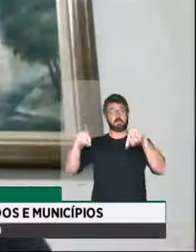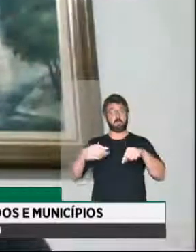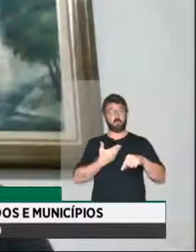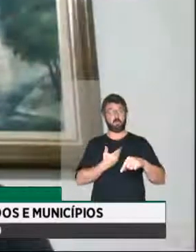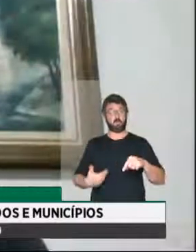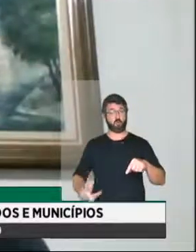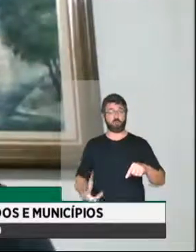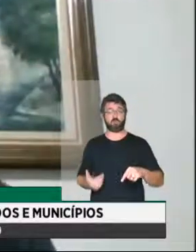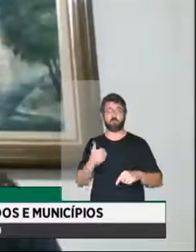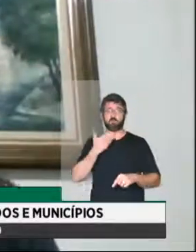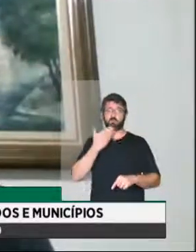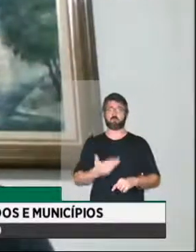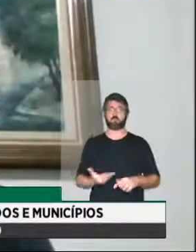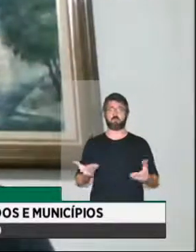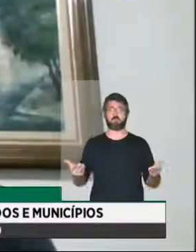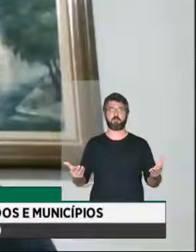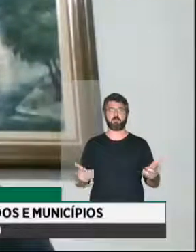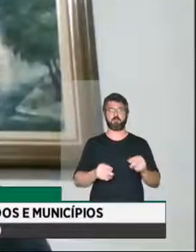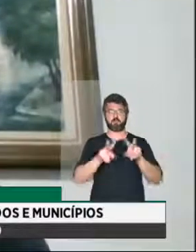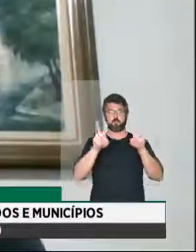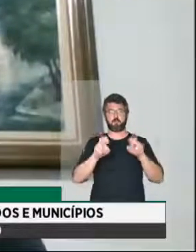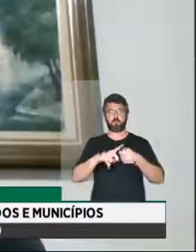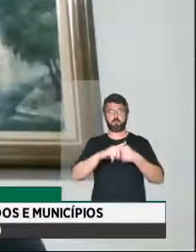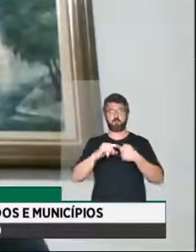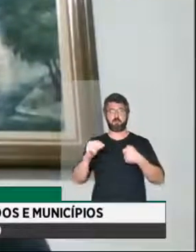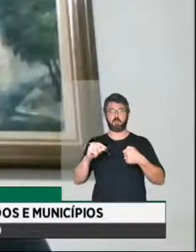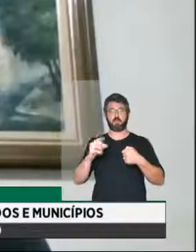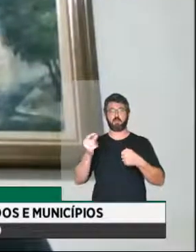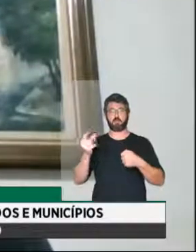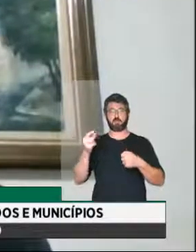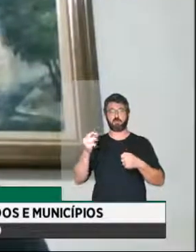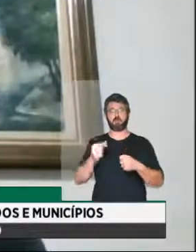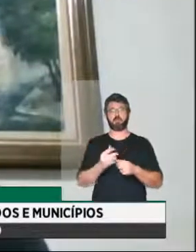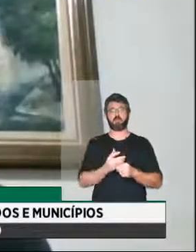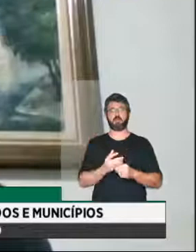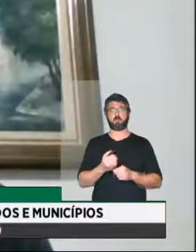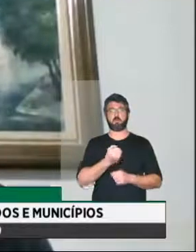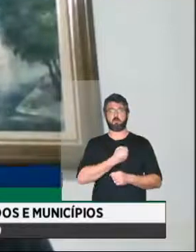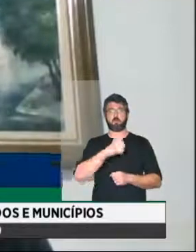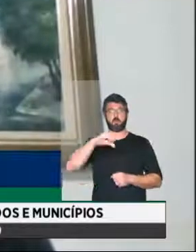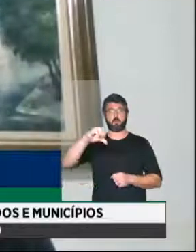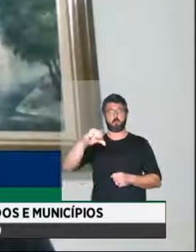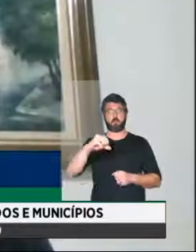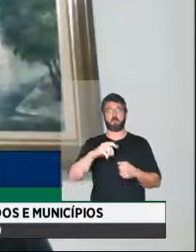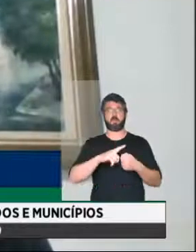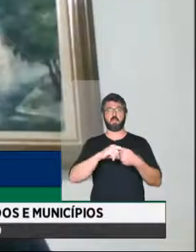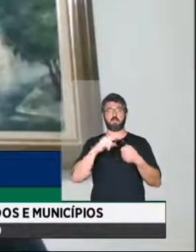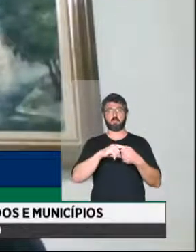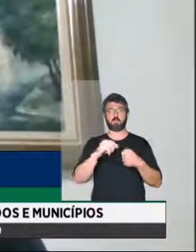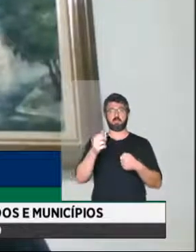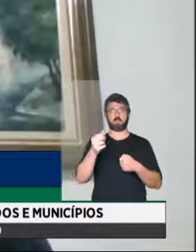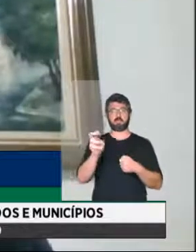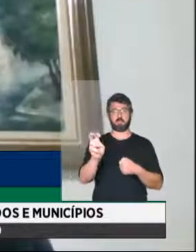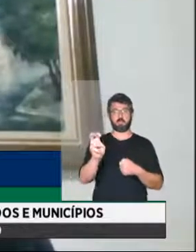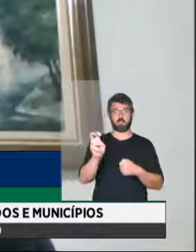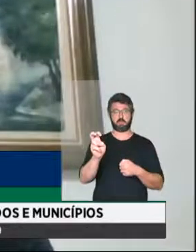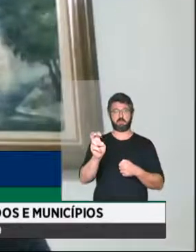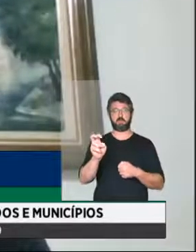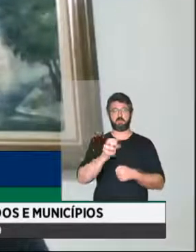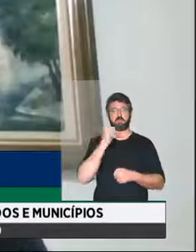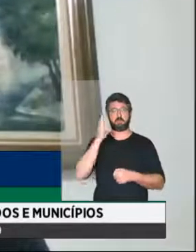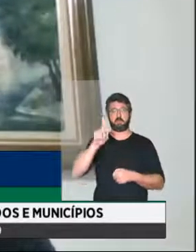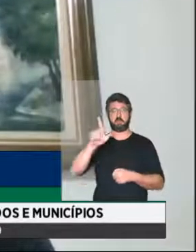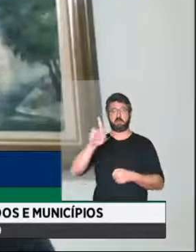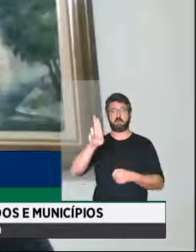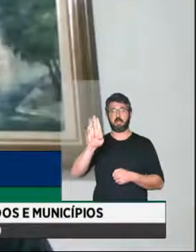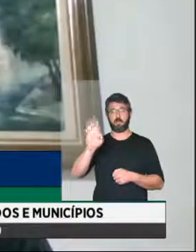públicos. Daí o apelo, no que diz respeito ao artigo ao item 9, o artigo 65, citado pelo deputado Glauber,